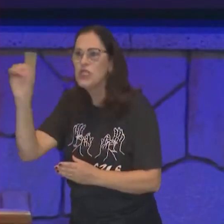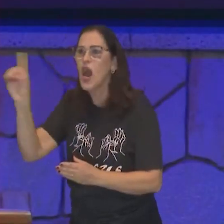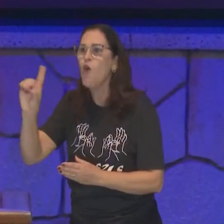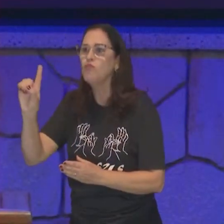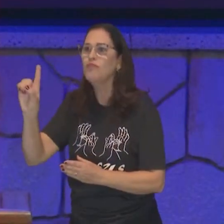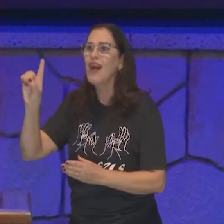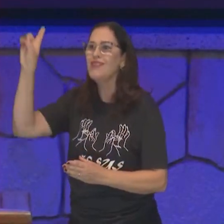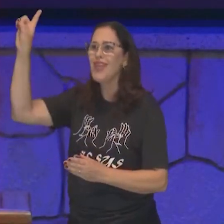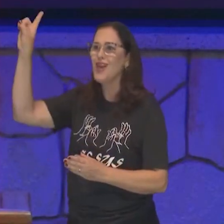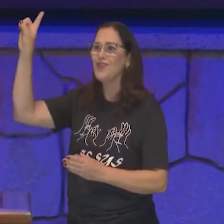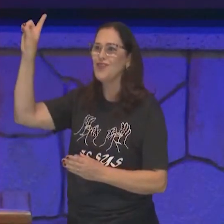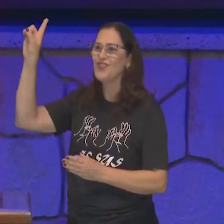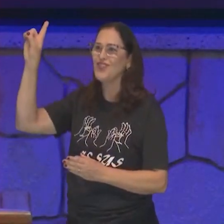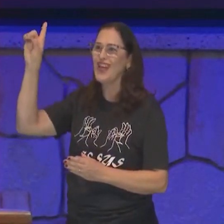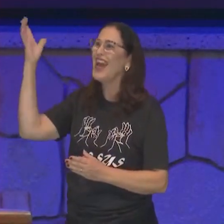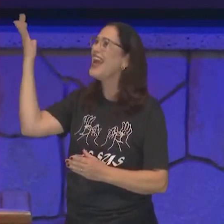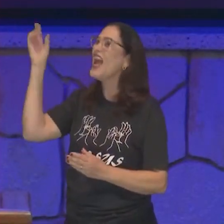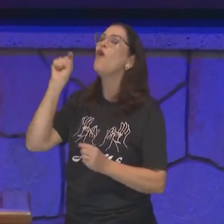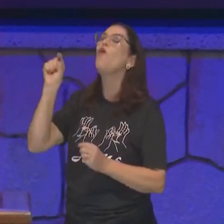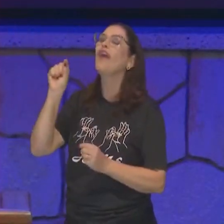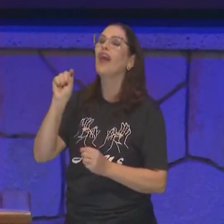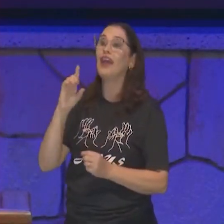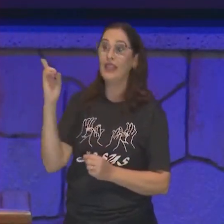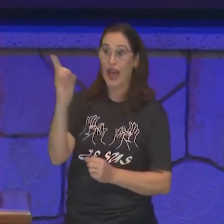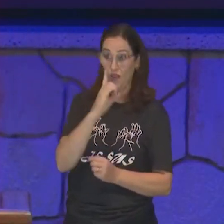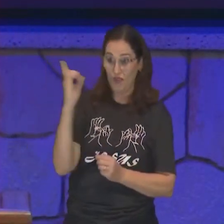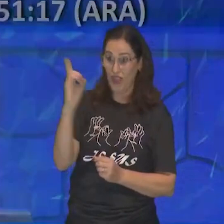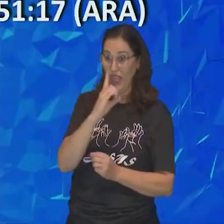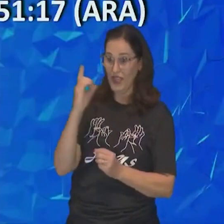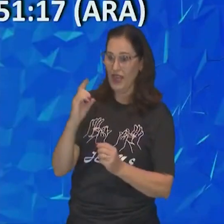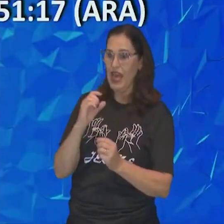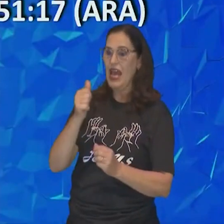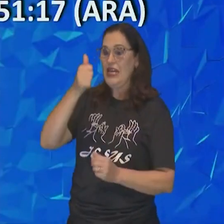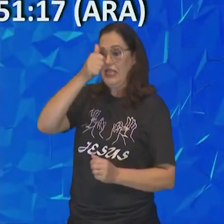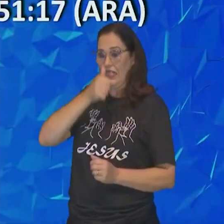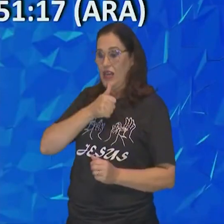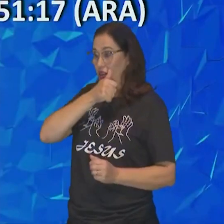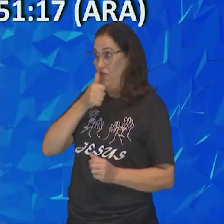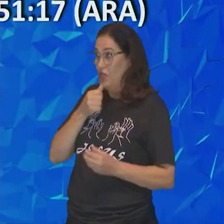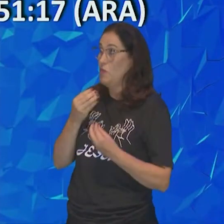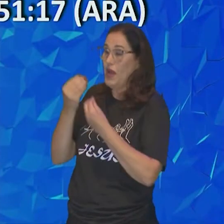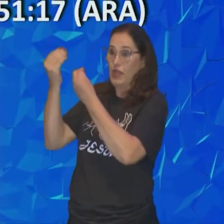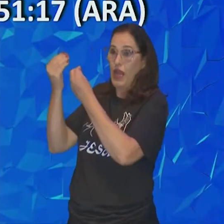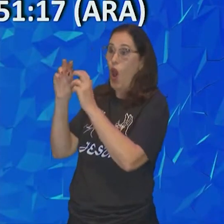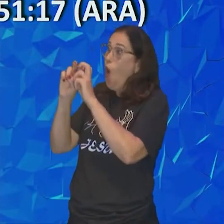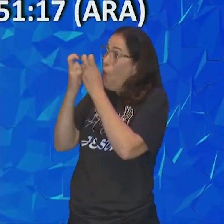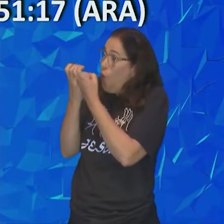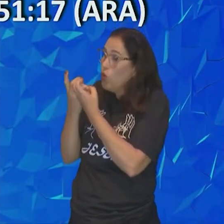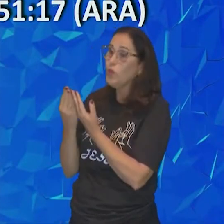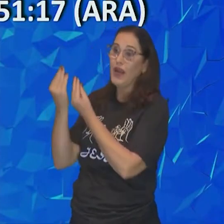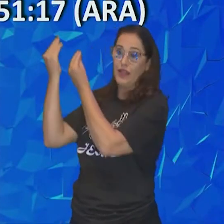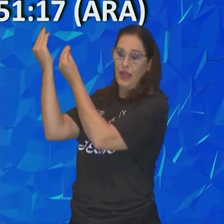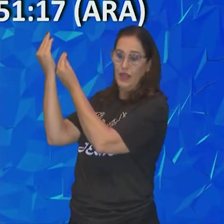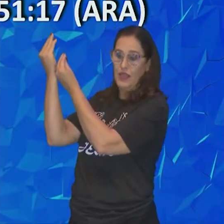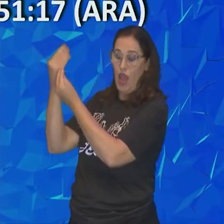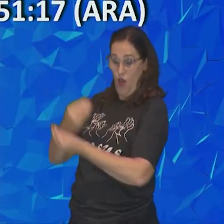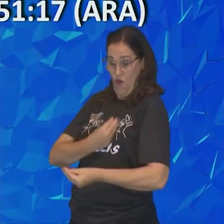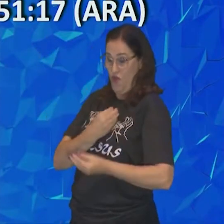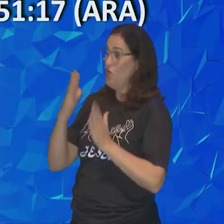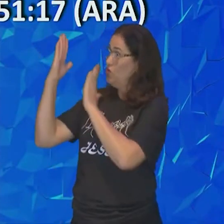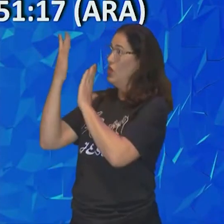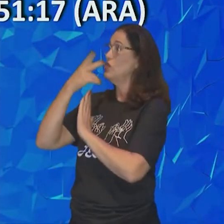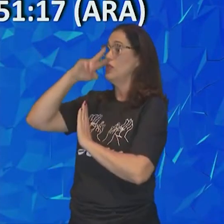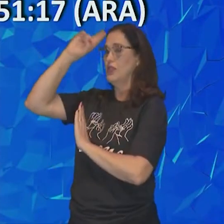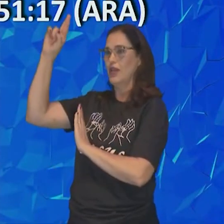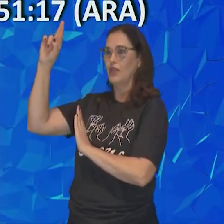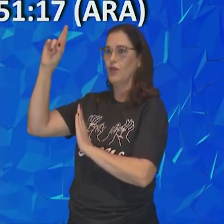quer é o que Davi vai dizer no verso 17, os sacrifícios para Deus, o culto para Deus, a vida diante de